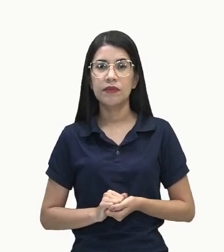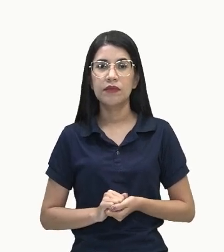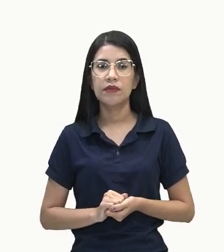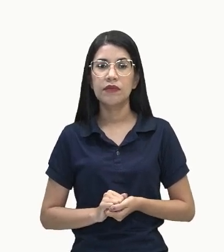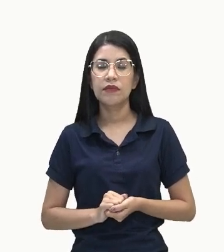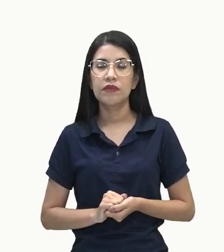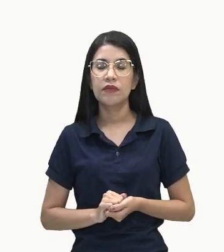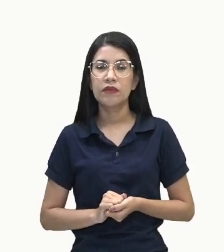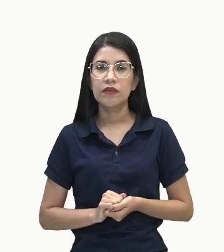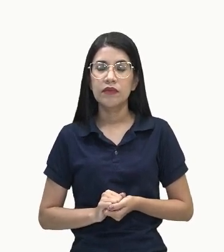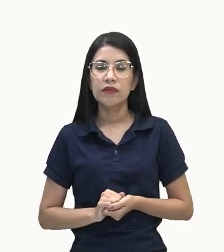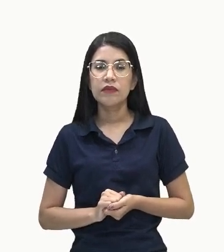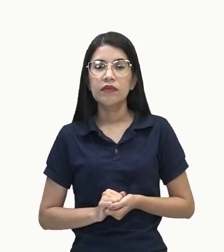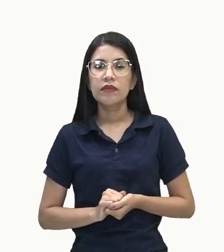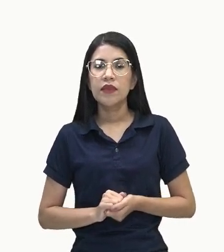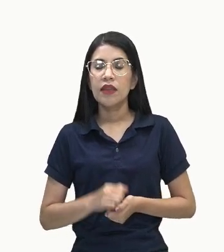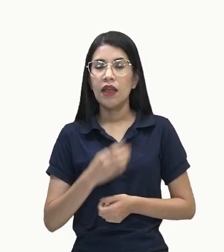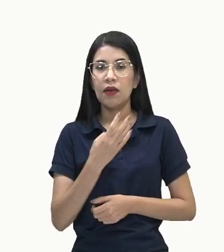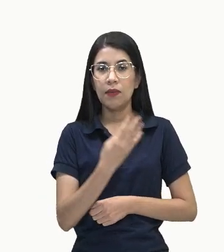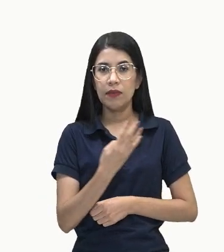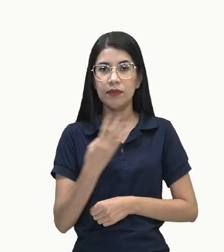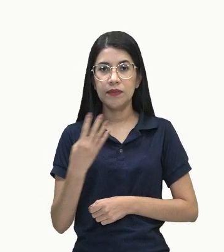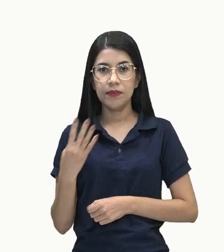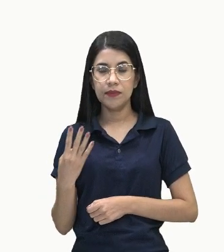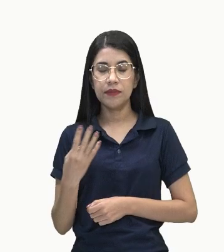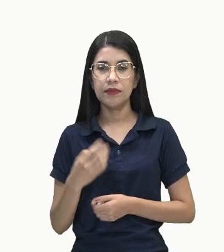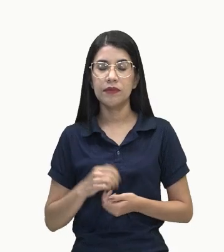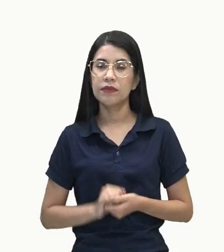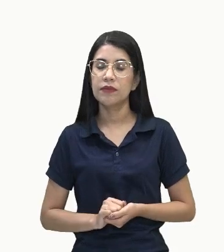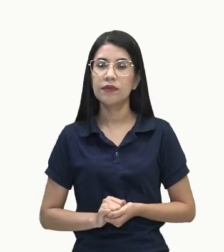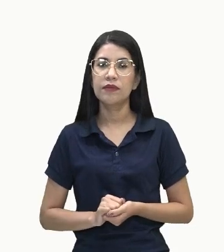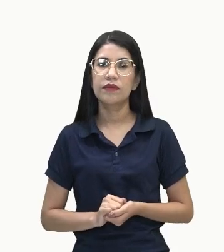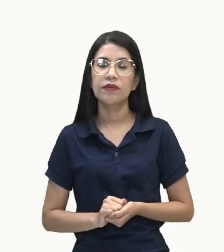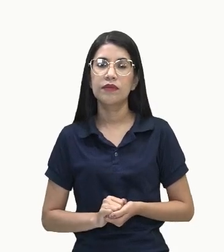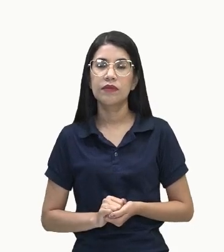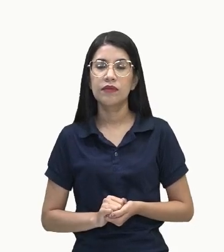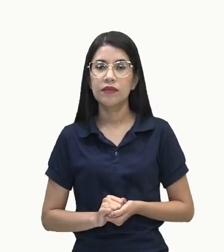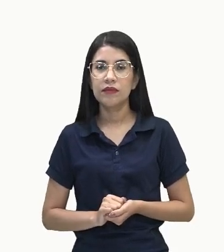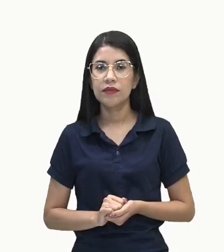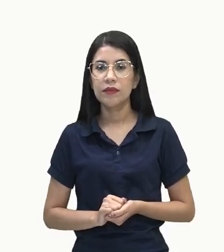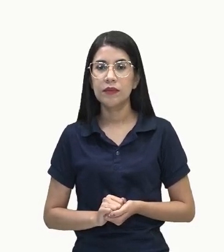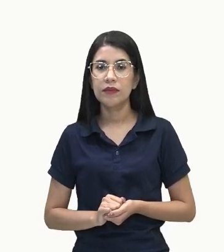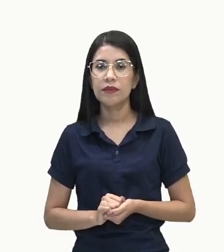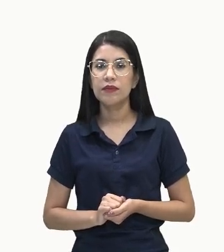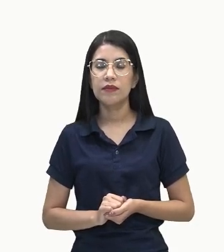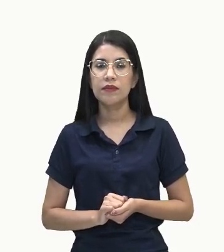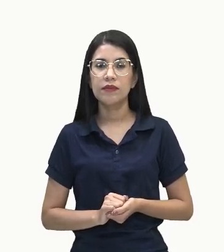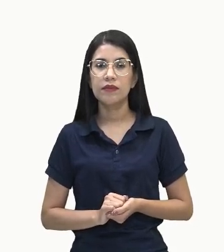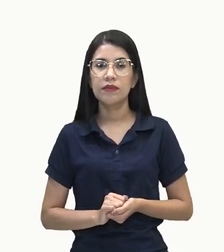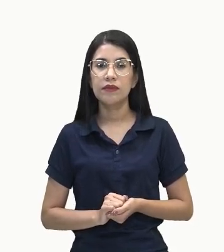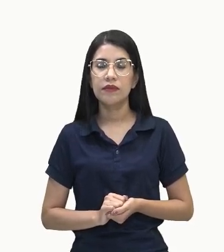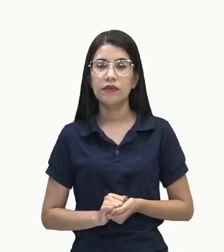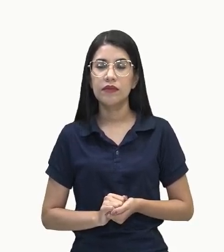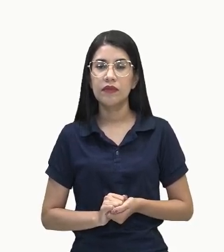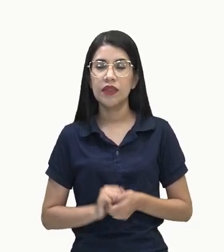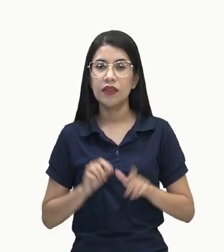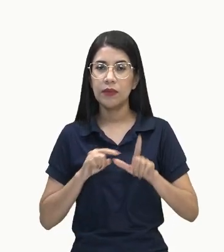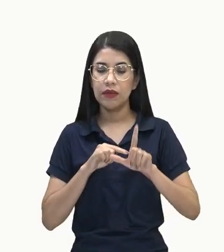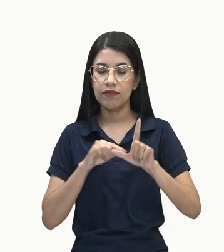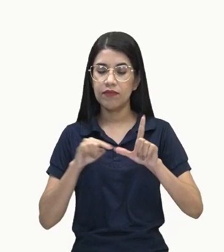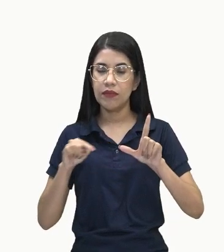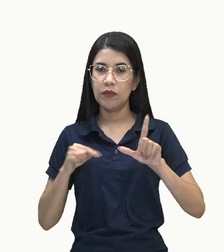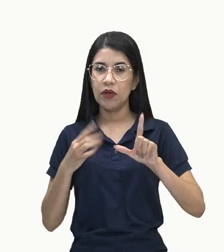tem coordenadas 4 e 4, ok? Então, 4 para X e 4